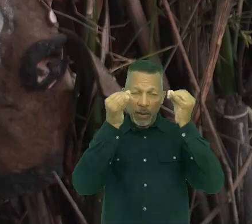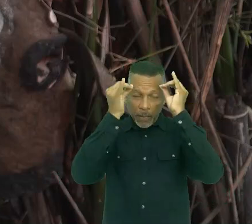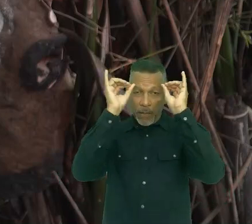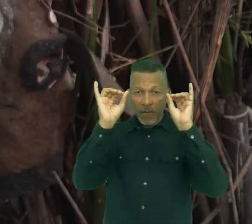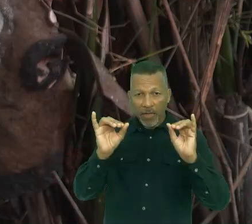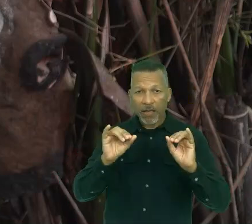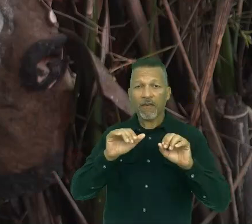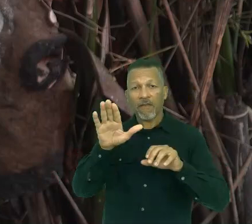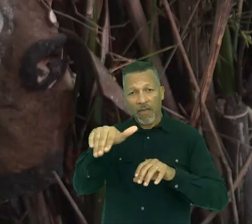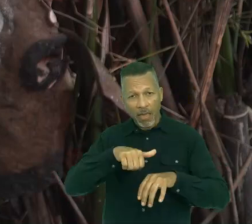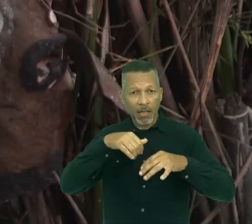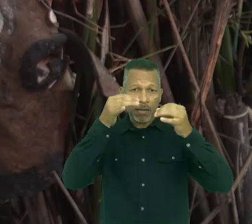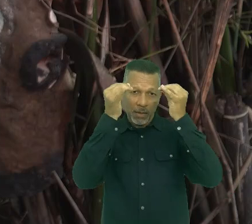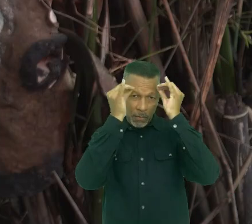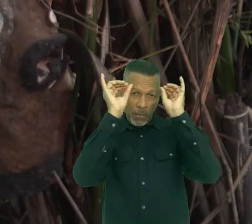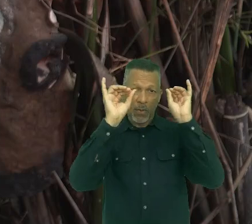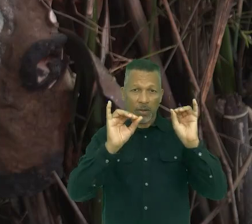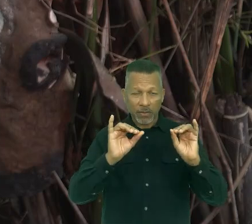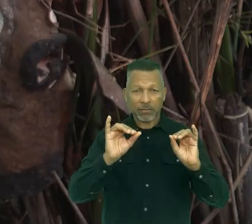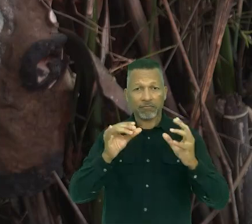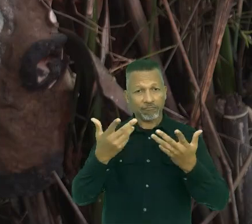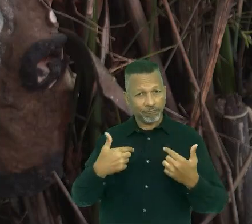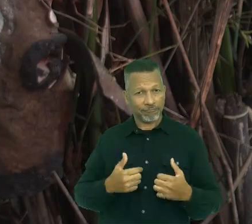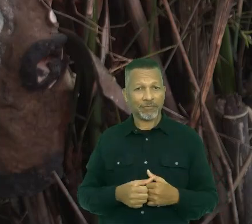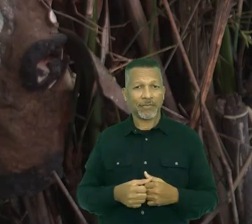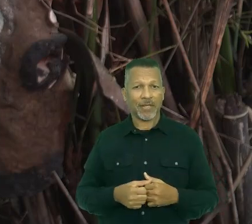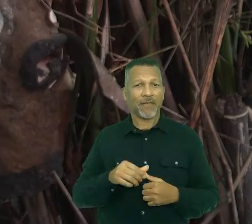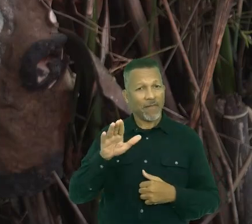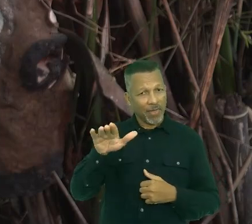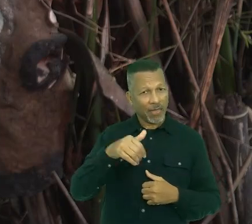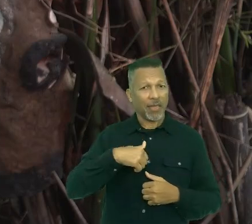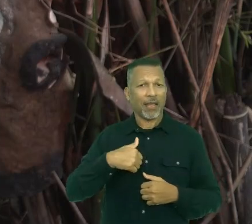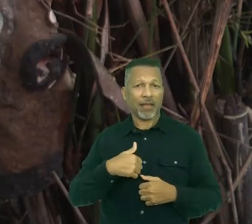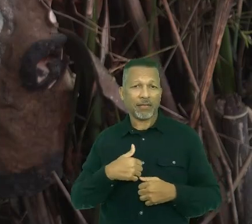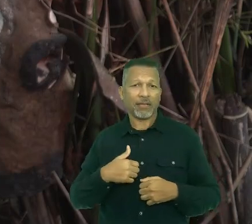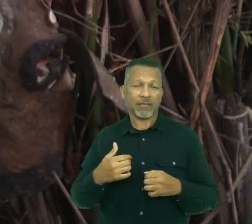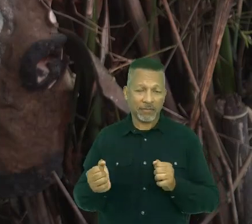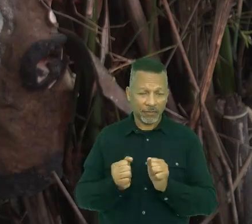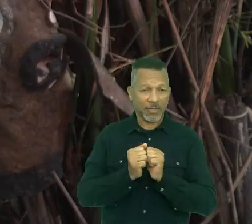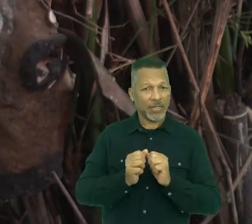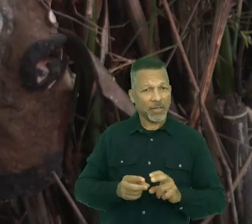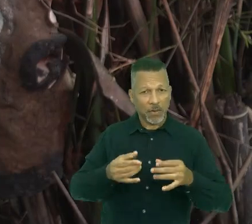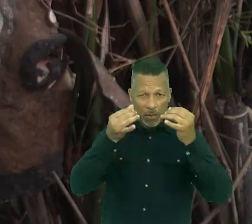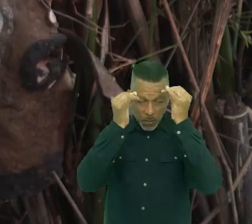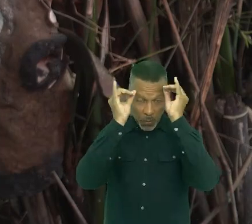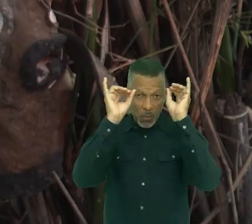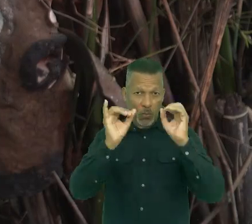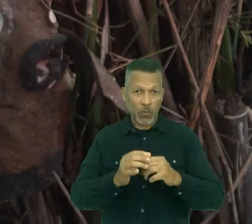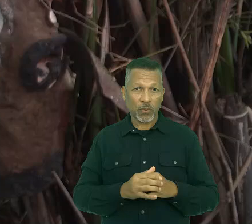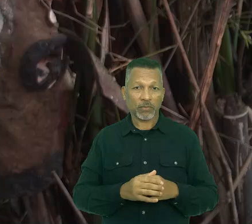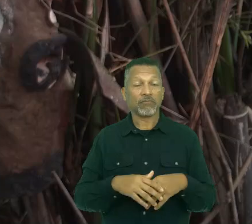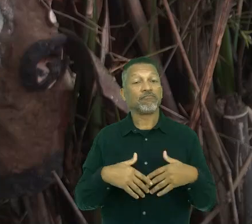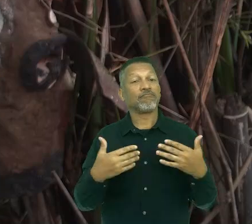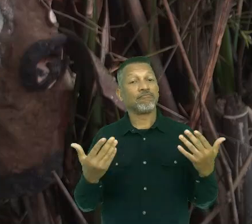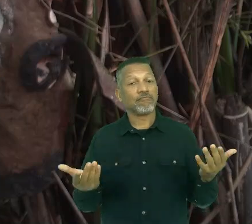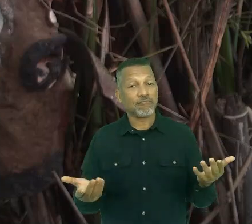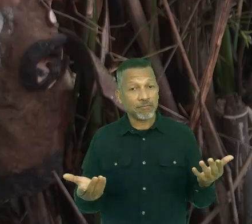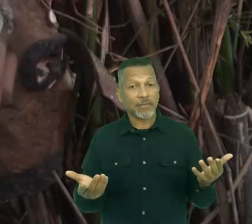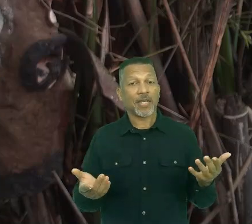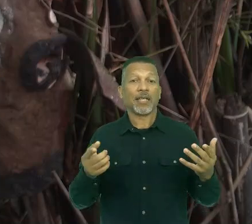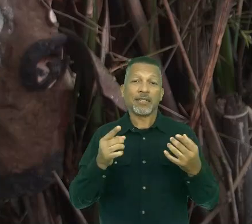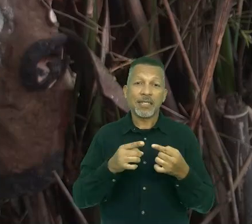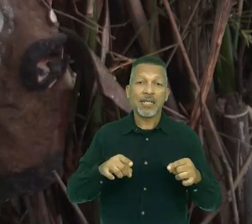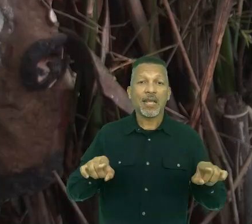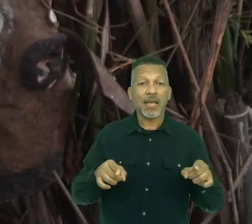boi. Vem cá meu boi, ei boi, vem cá de vera, ei boi. Aí a gente